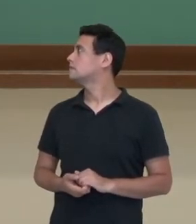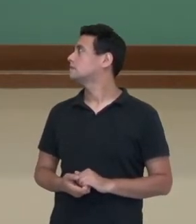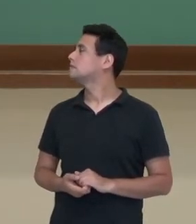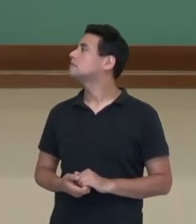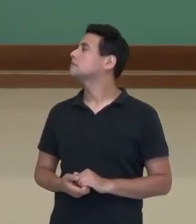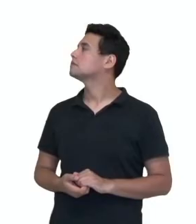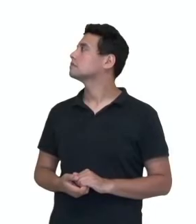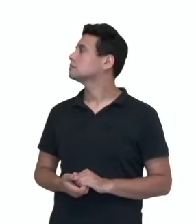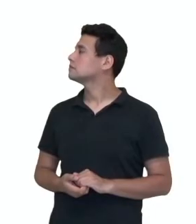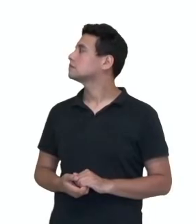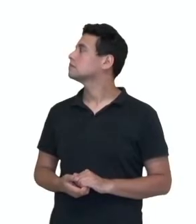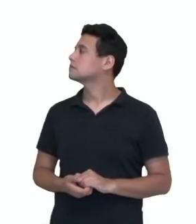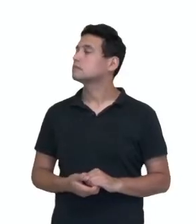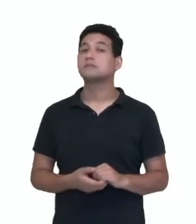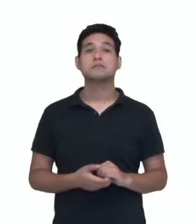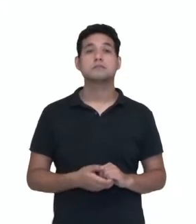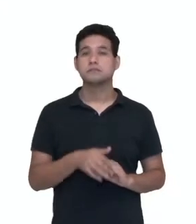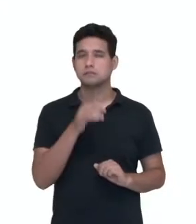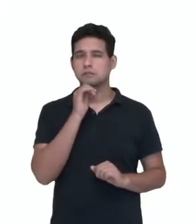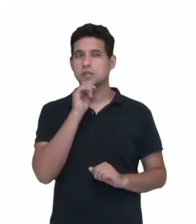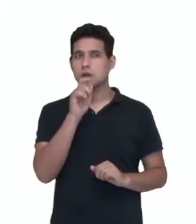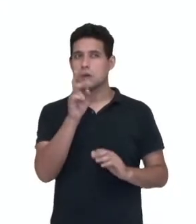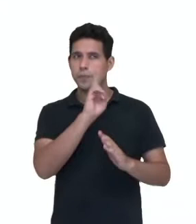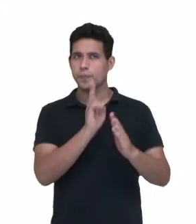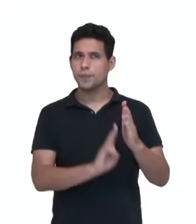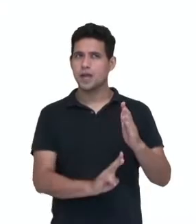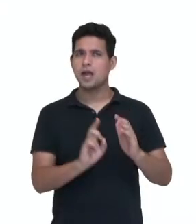La repetición de la palabra